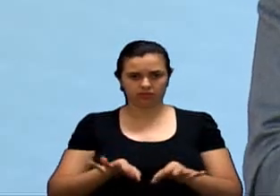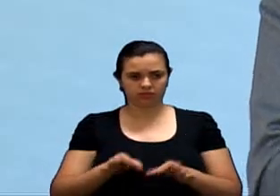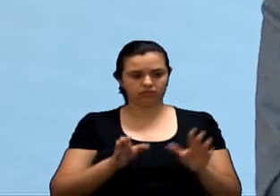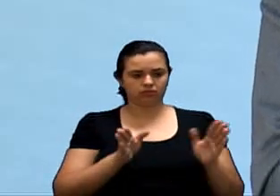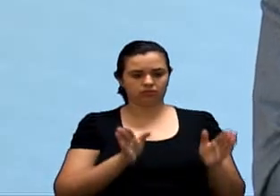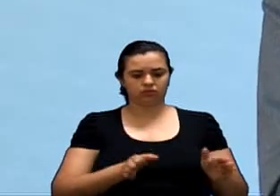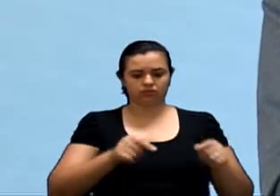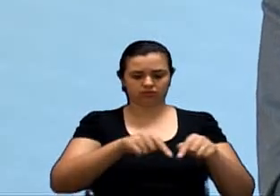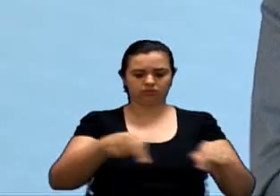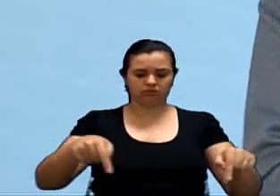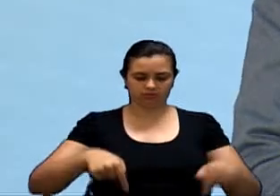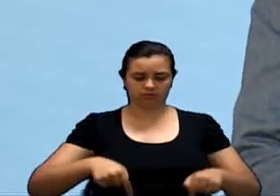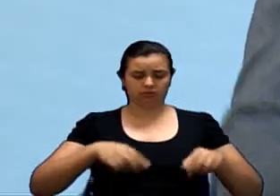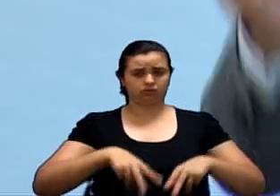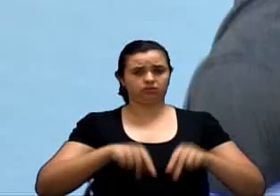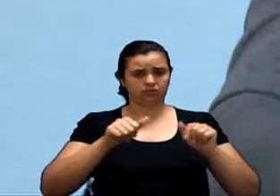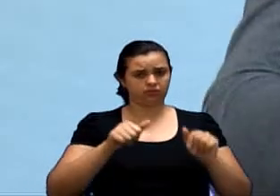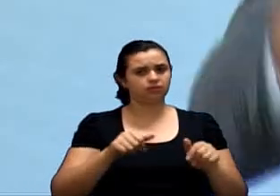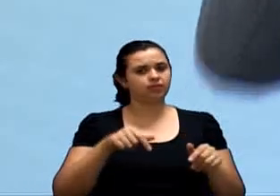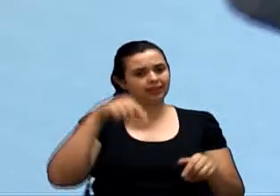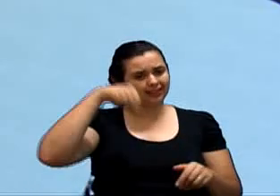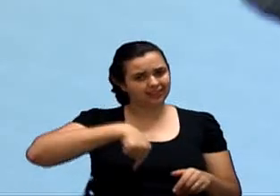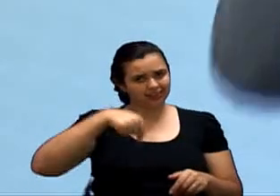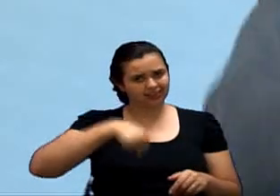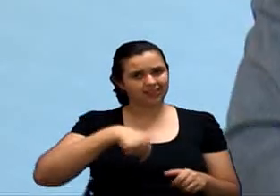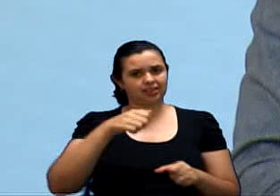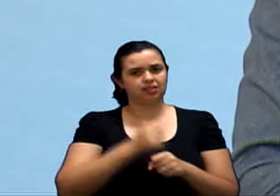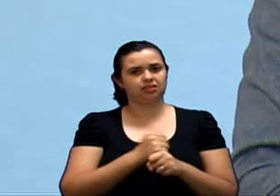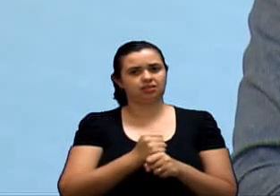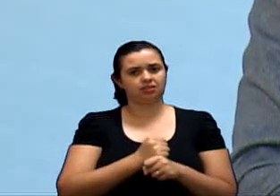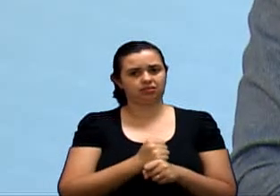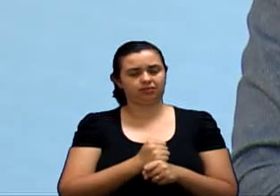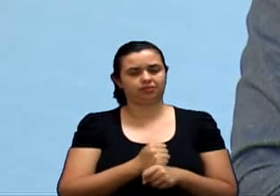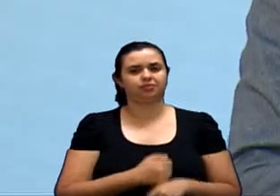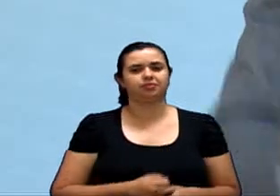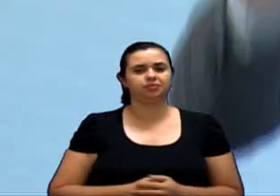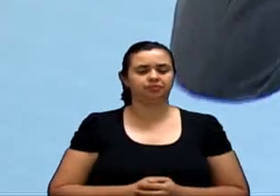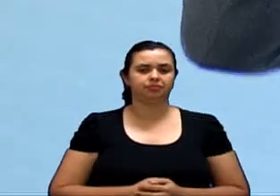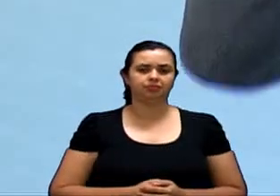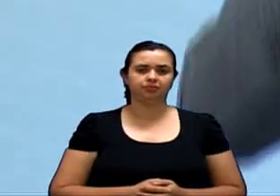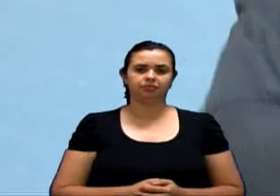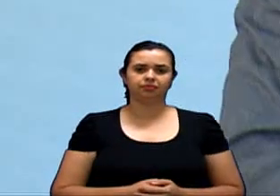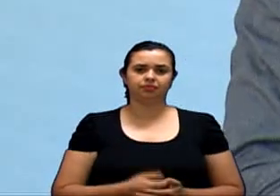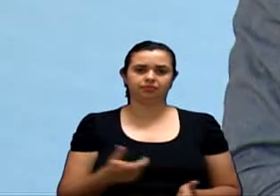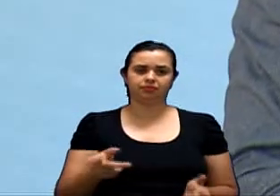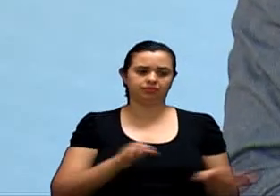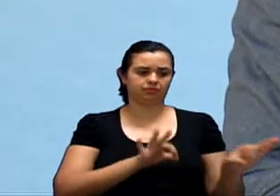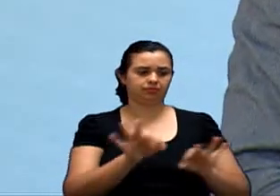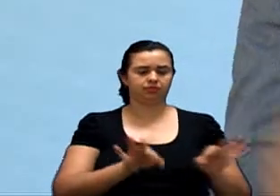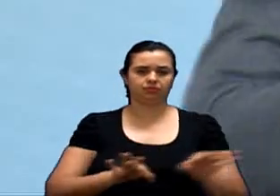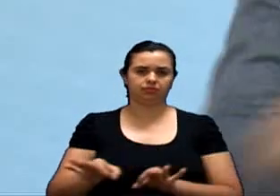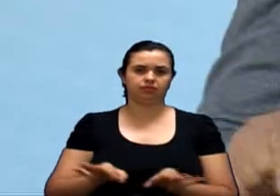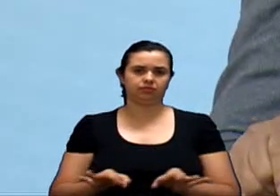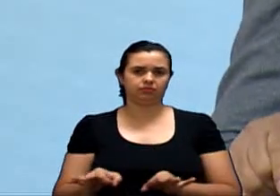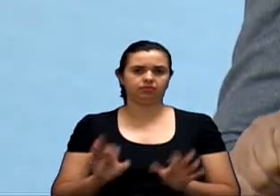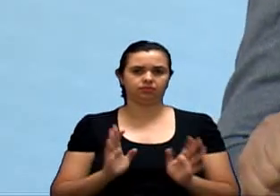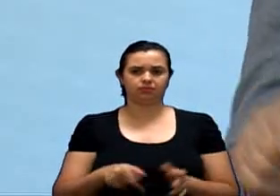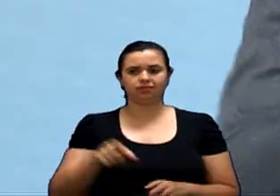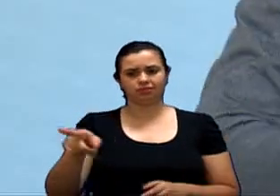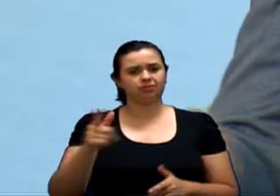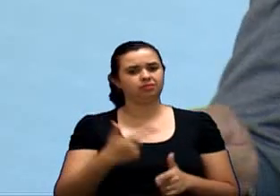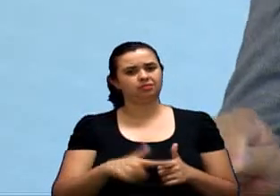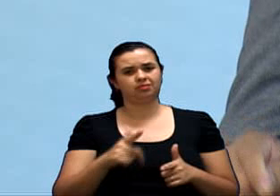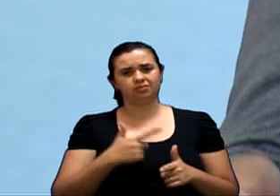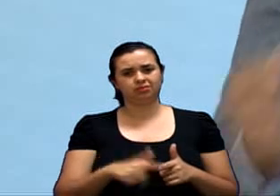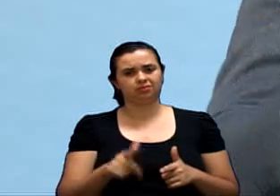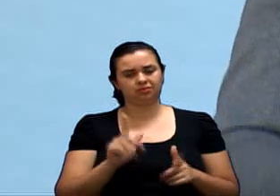Se nós não conseguirmos ajustar essa área da mesmo modo que está sendo feito aqui para a APAI, eles vão ser muito prejudicados. Já estão sendo prejudicados. Eles